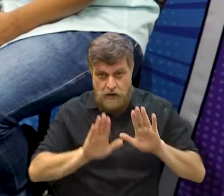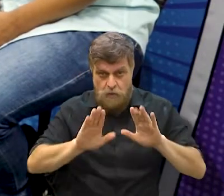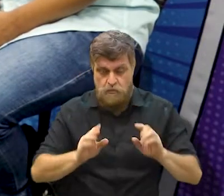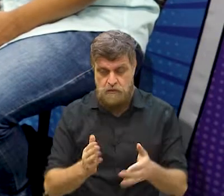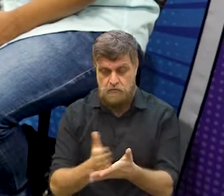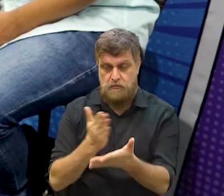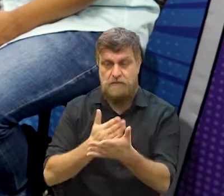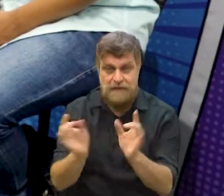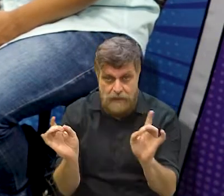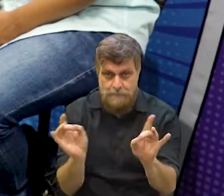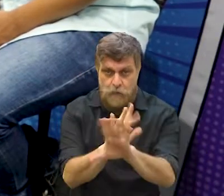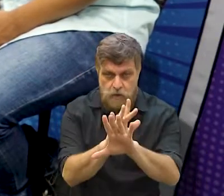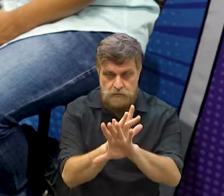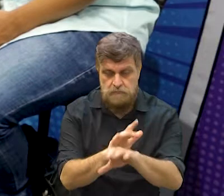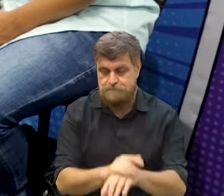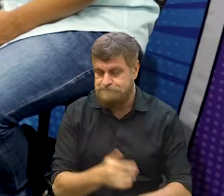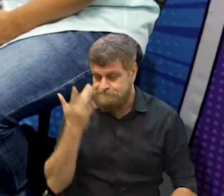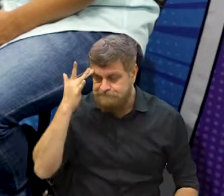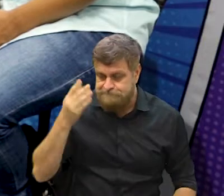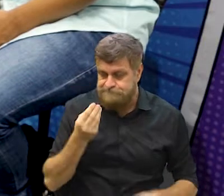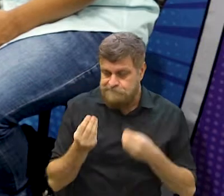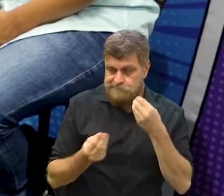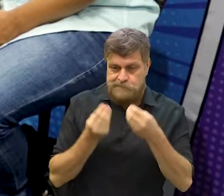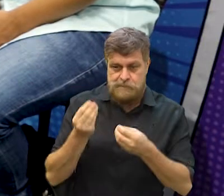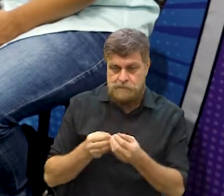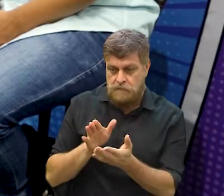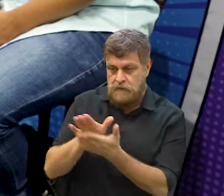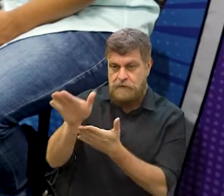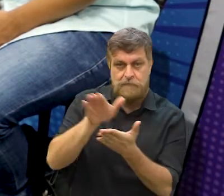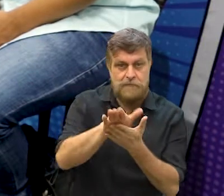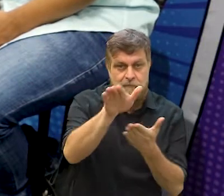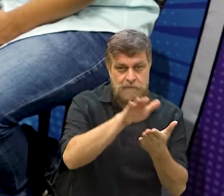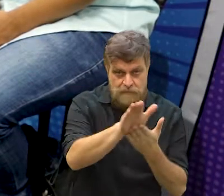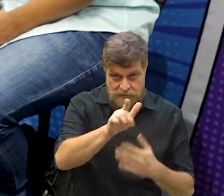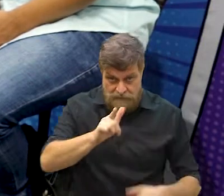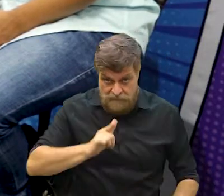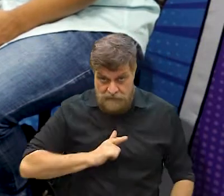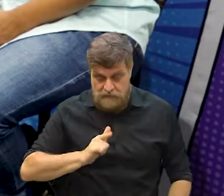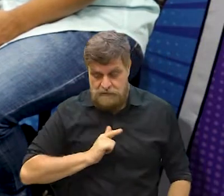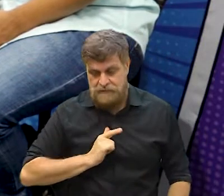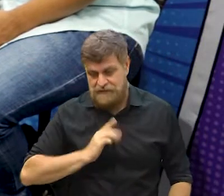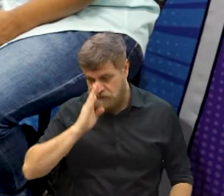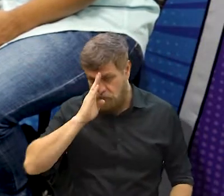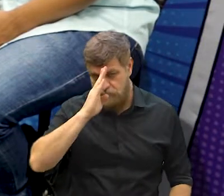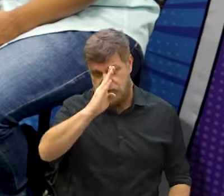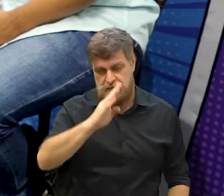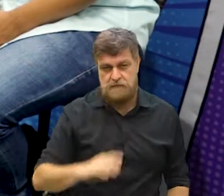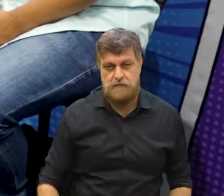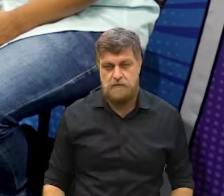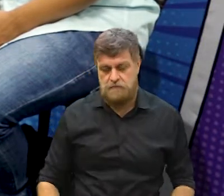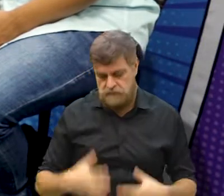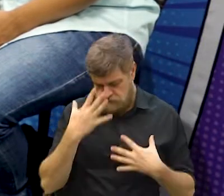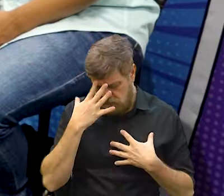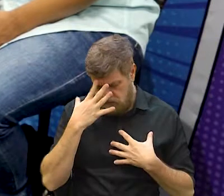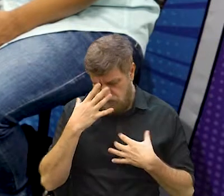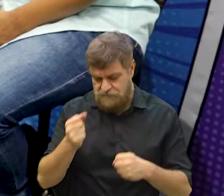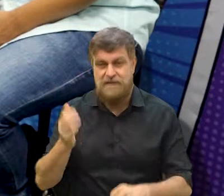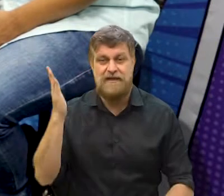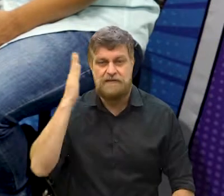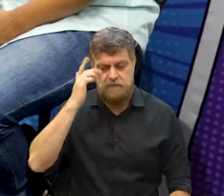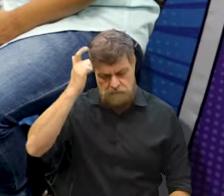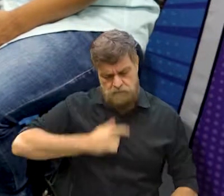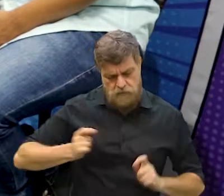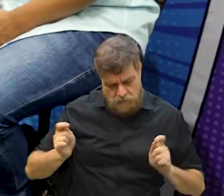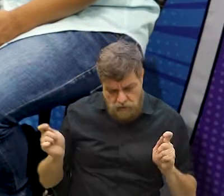Agora, quando você tem o livro pronto e você não sabe se ele um dia vai existir, esse para mim é o perrengue principal. Mas tendo fé no taco e